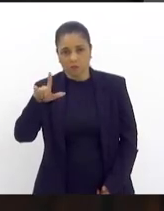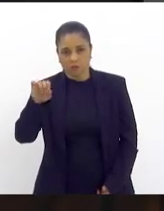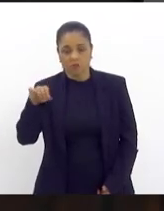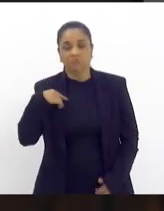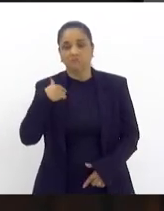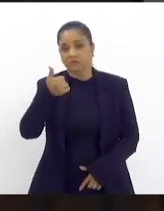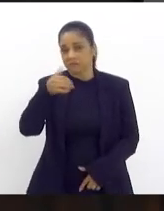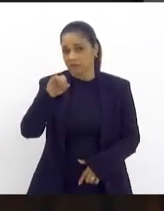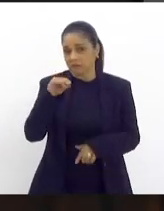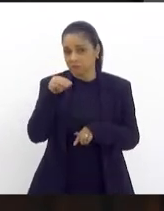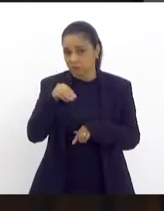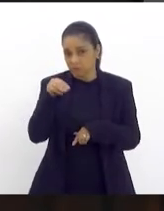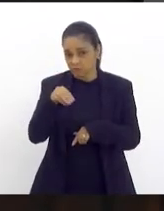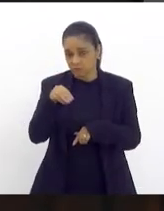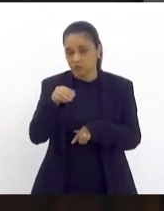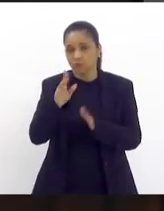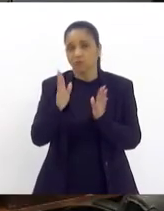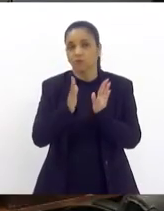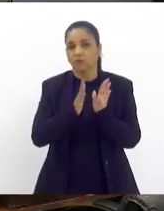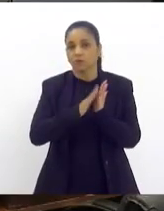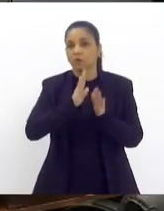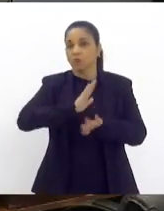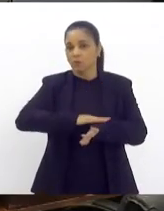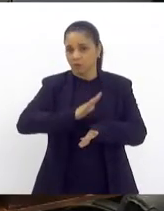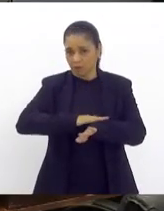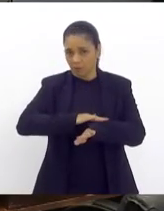10 minutos no tempo regimental.